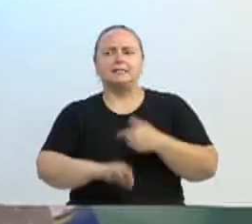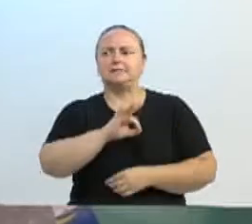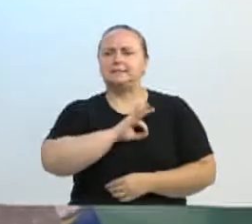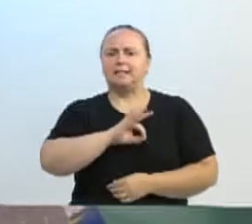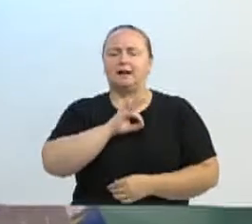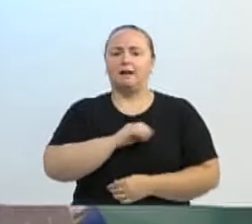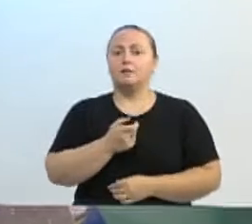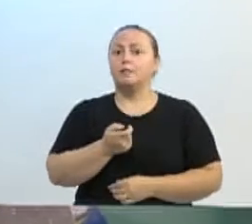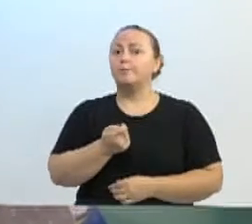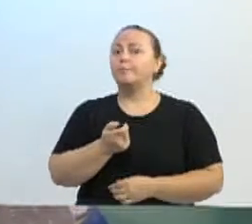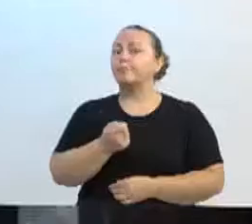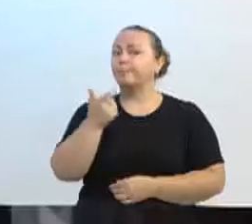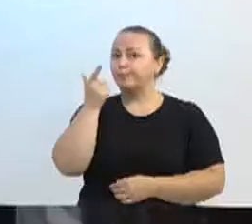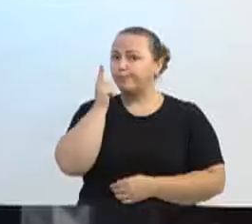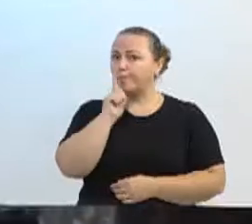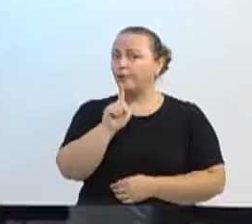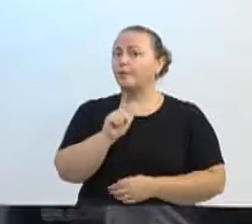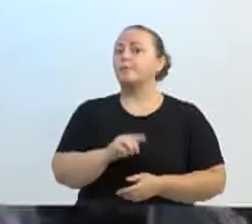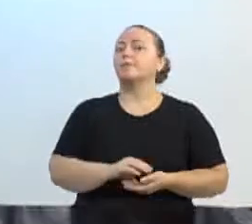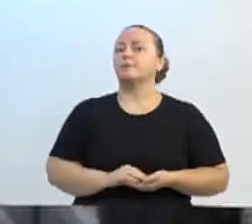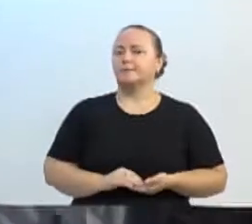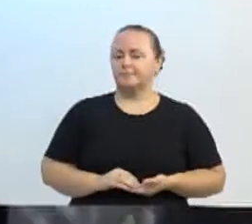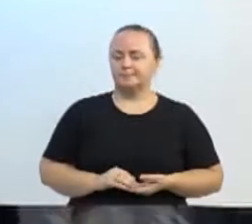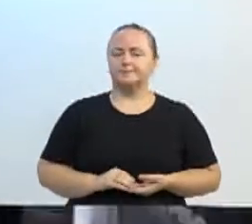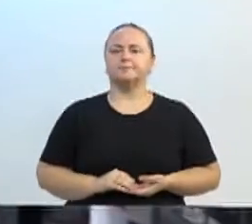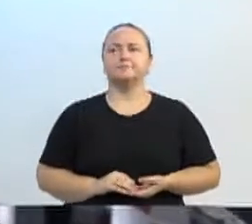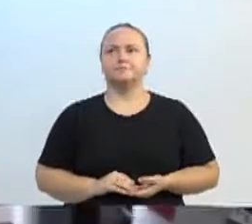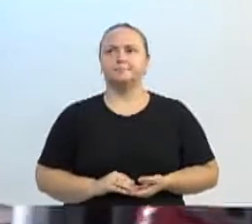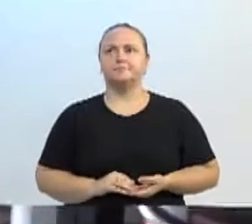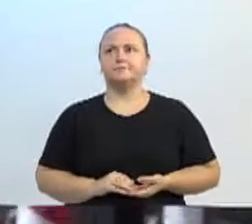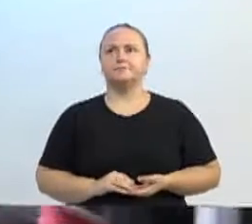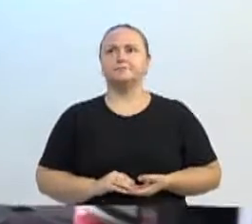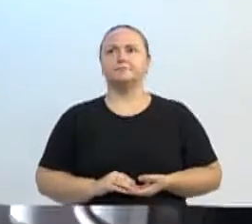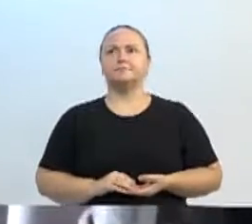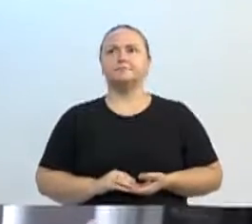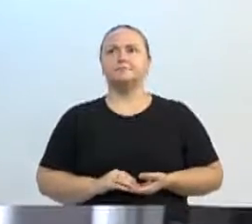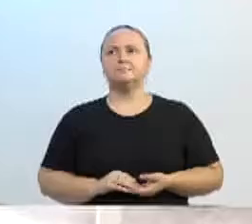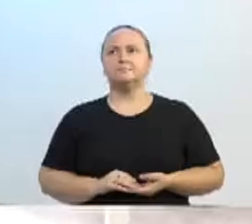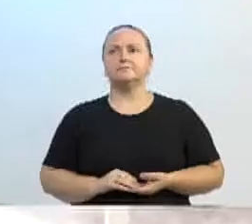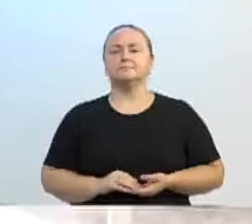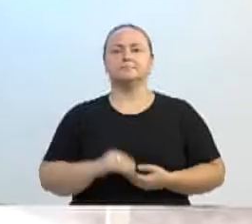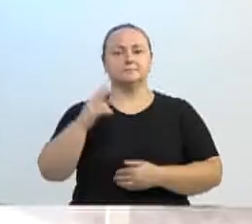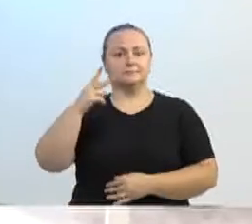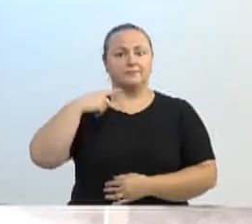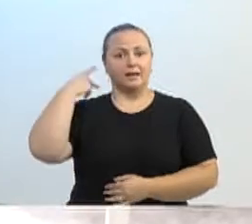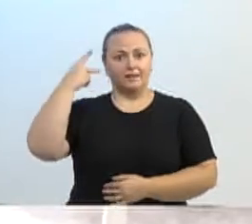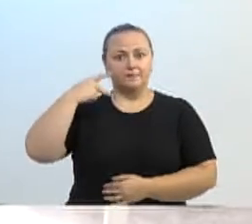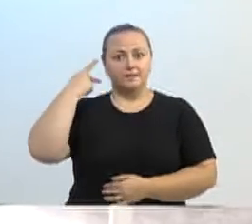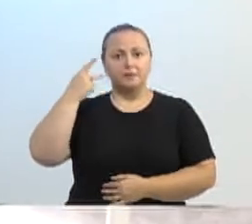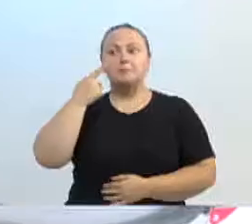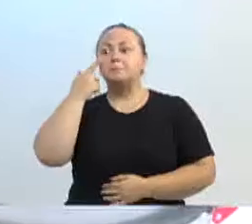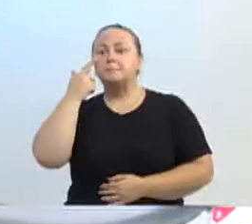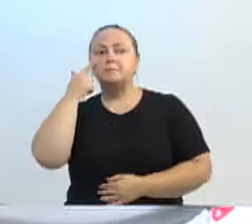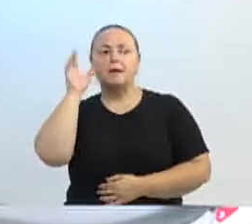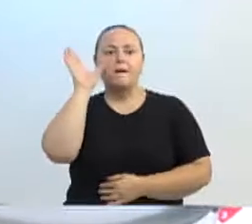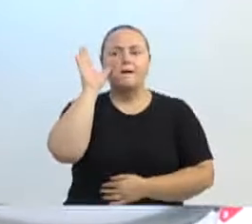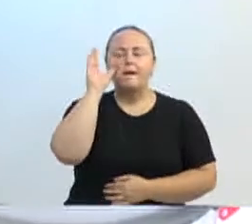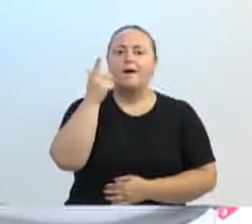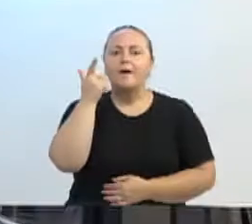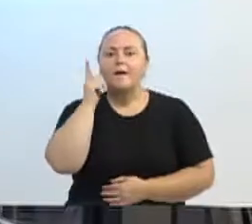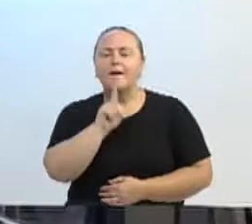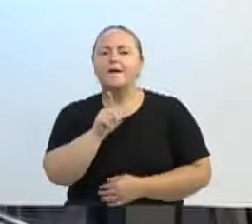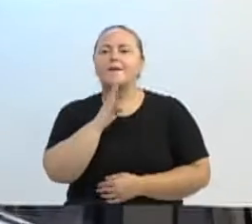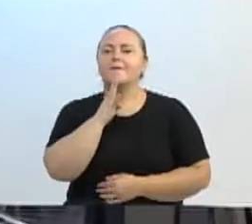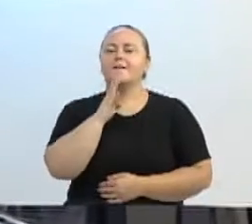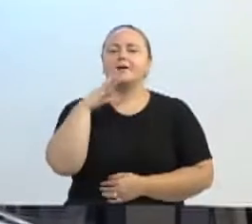que conseguem nessa crise atual do país. O vereador fez questão de conhecer todas as dependências da loja e falou da